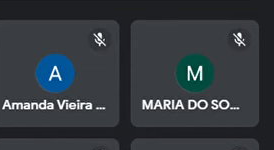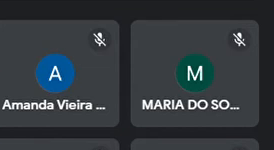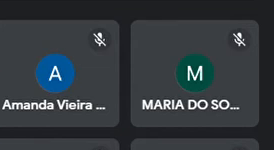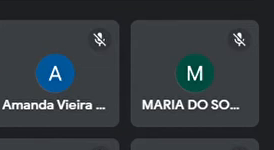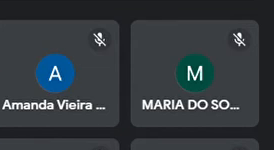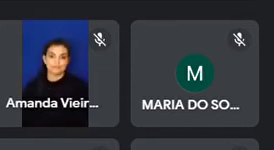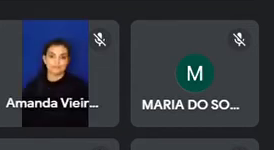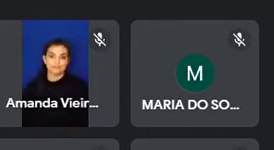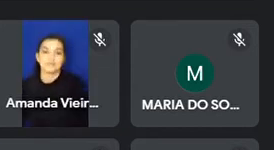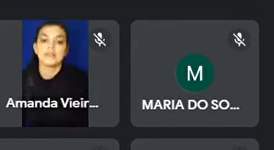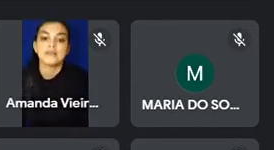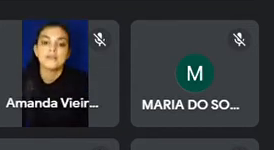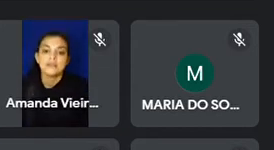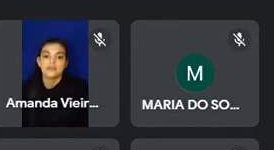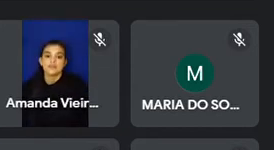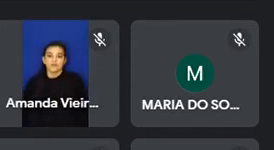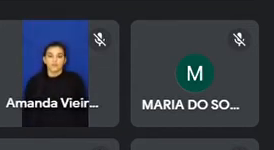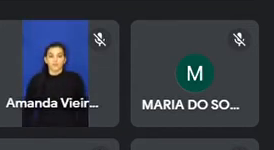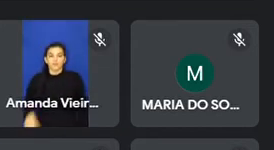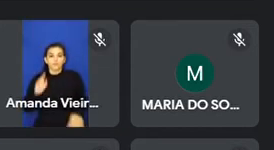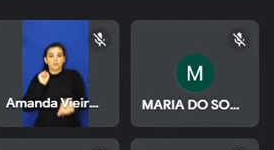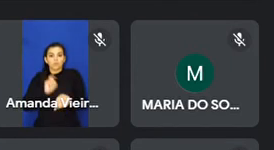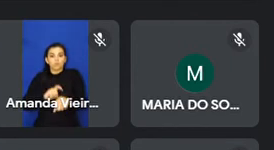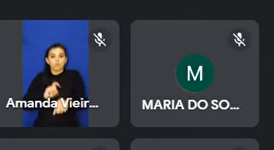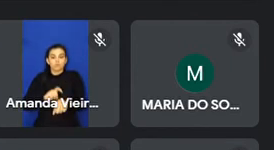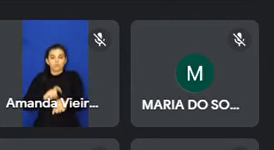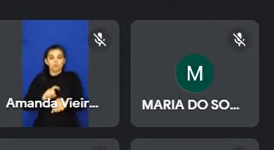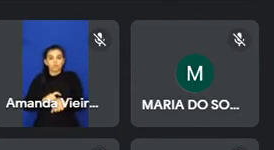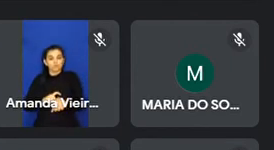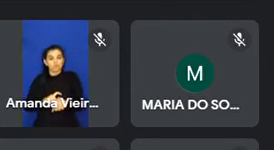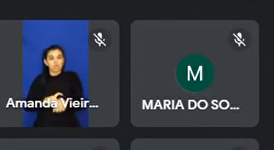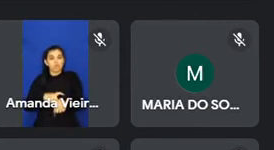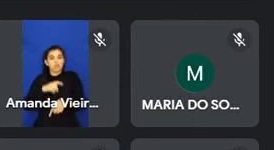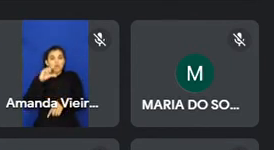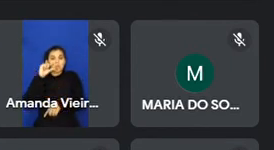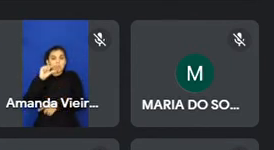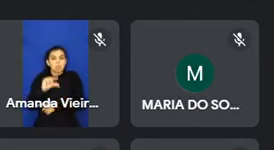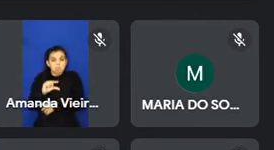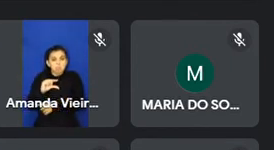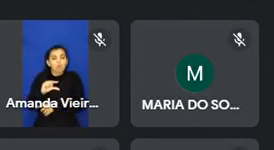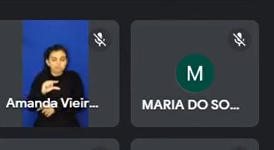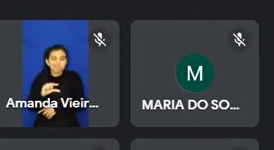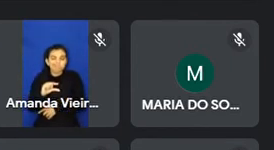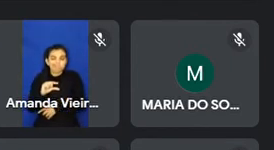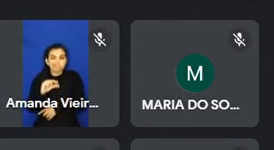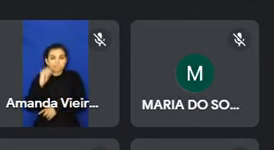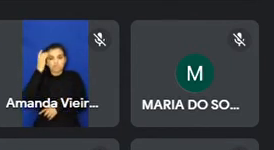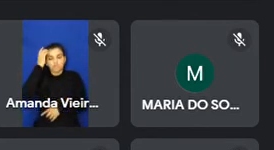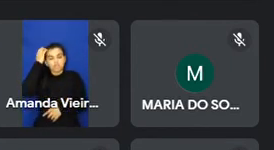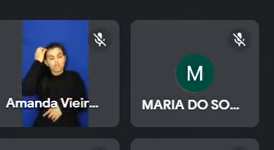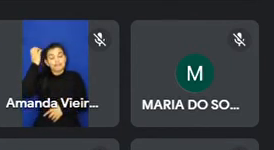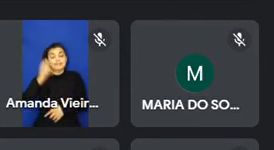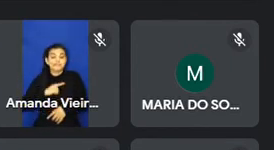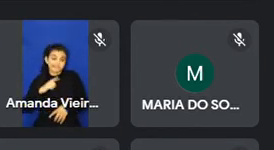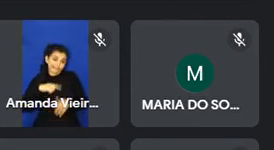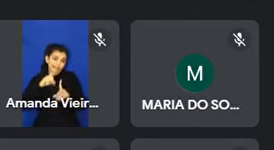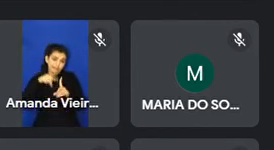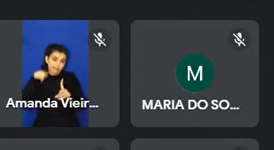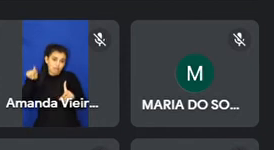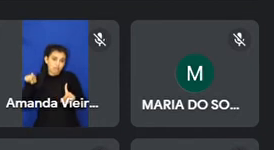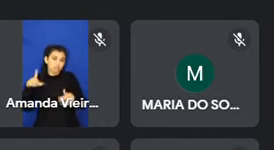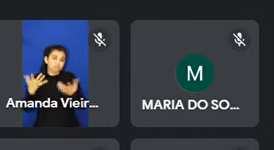de vacinação. Então, a gente não tem como debater isso. A gente tem dados que são fatos, né?